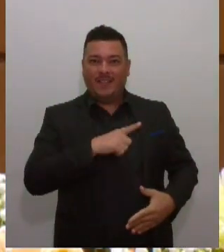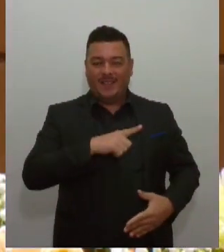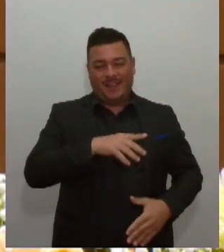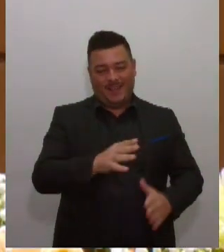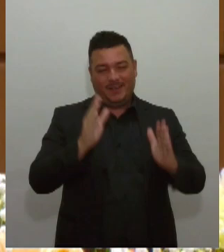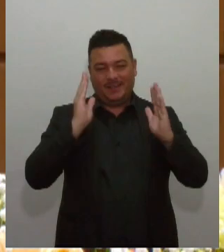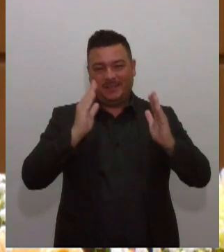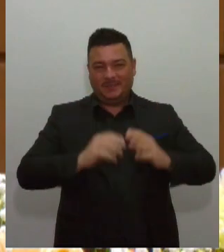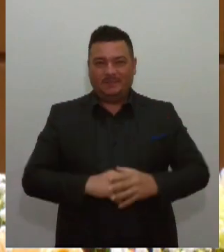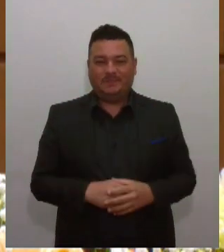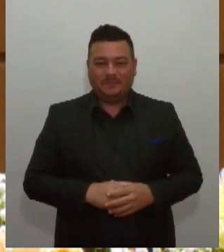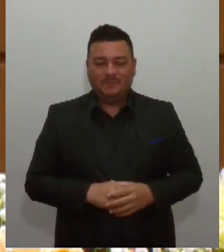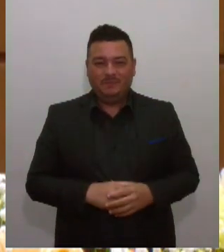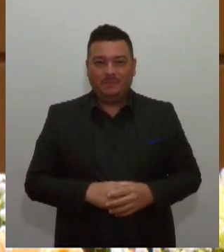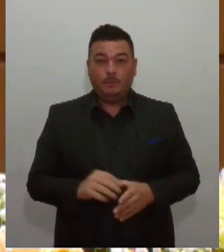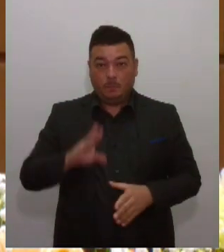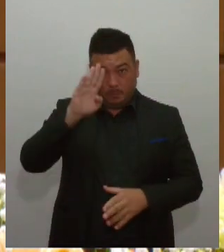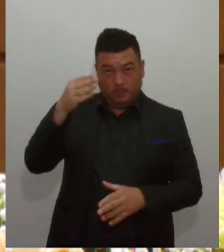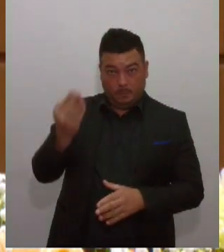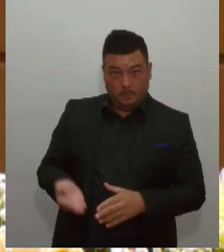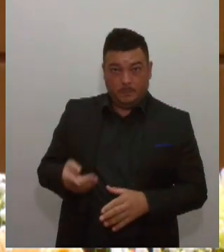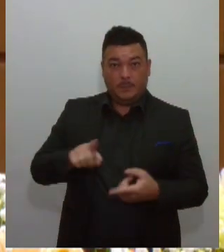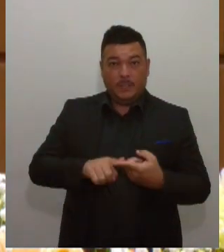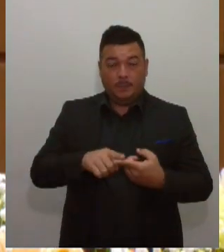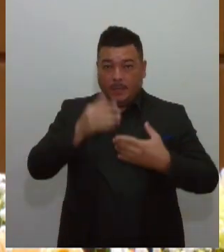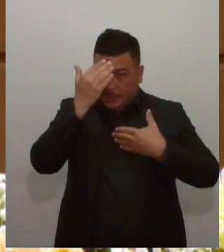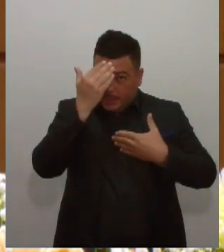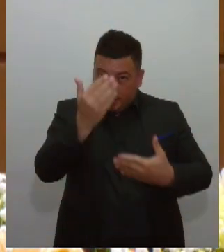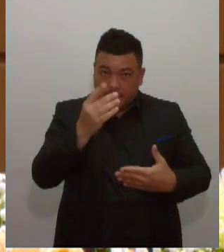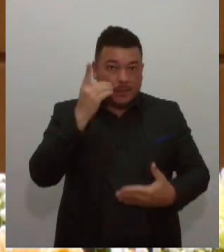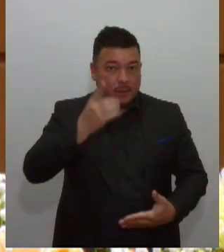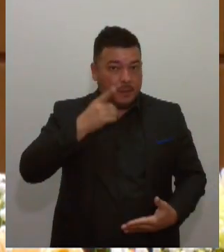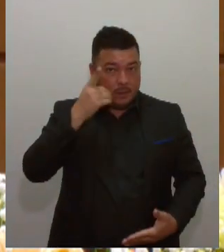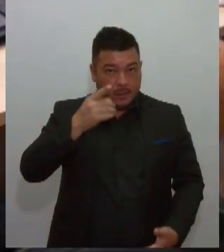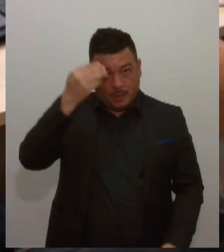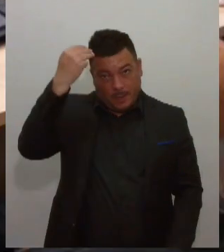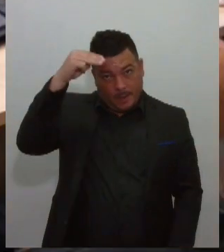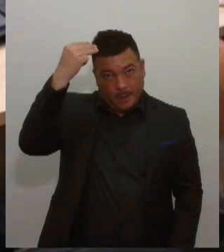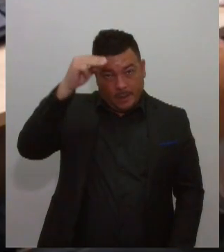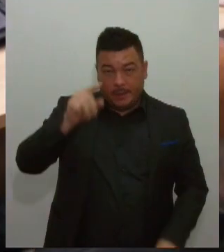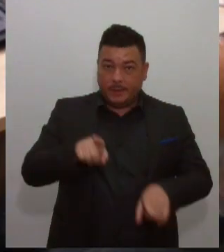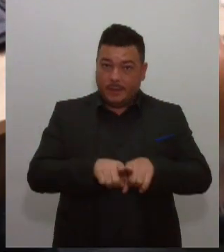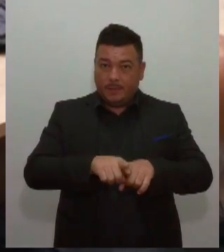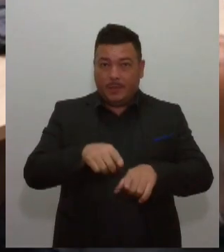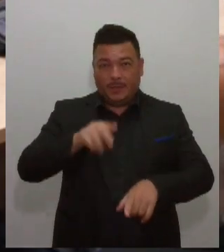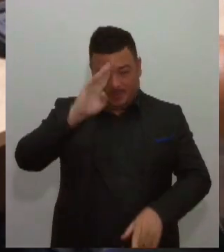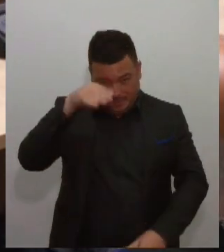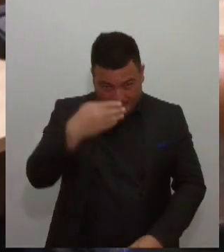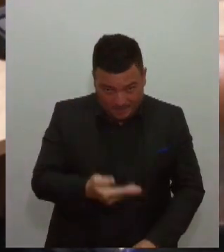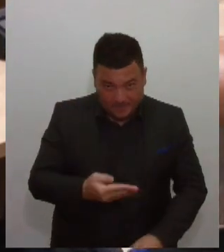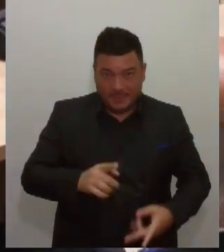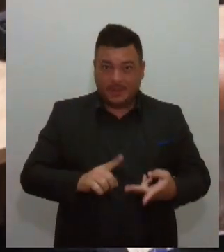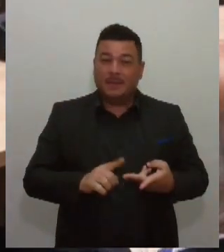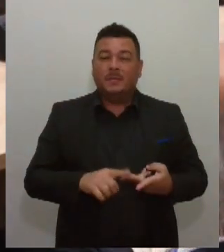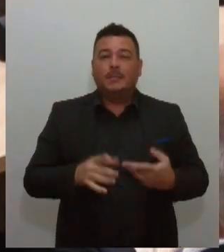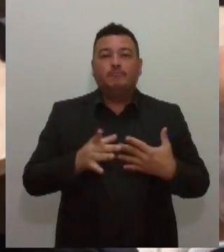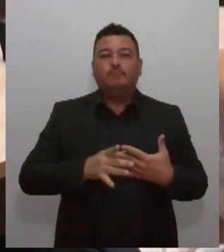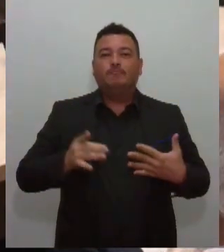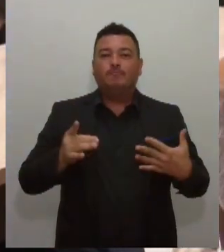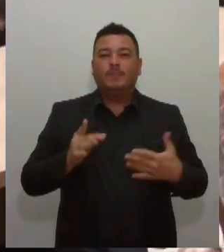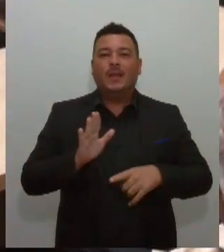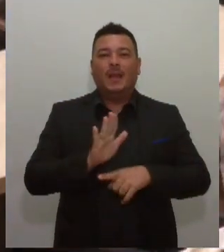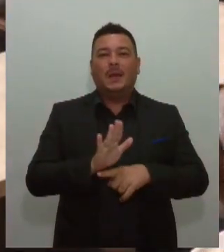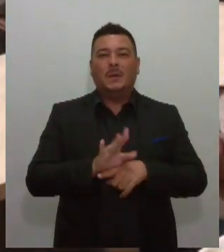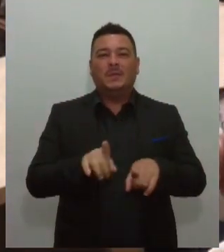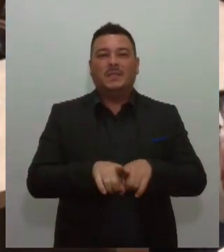oportunidade, o homenageado ainda agradeceu ao deputado Garibaldi Mendonça pela honraria e também destacou a contribuição importante